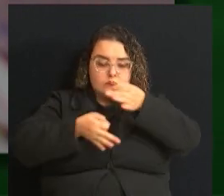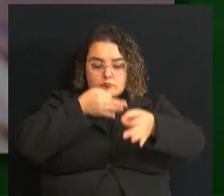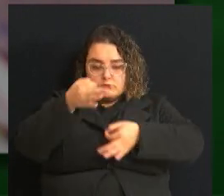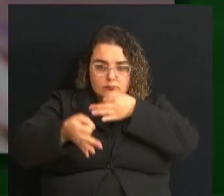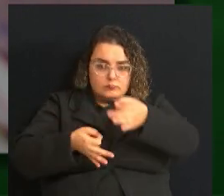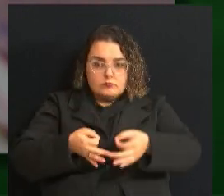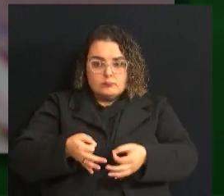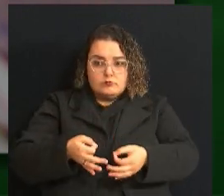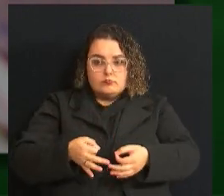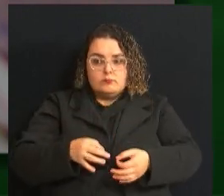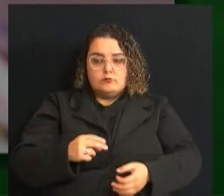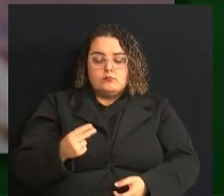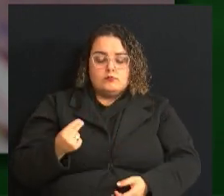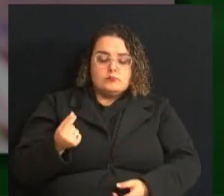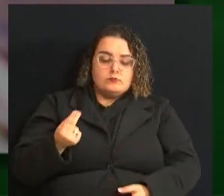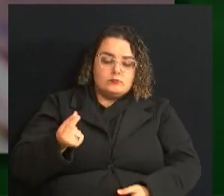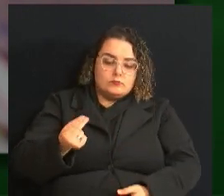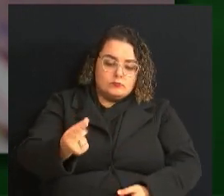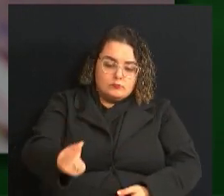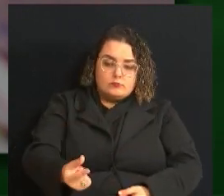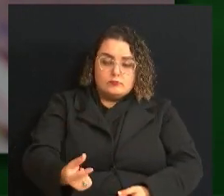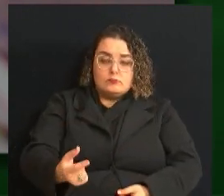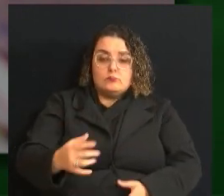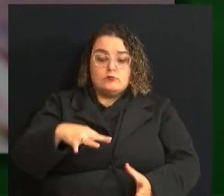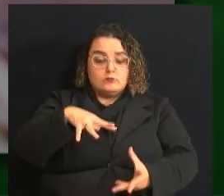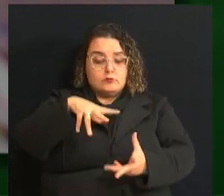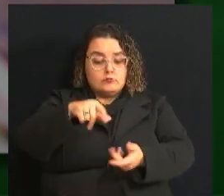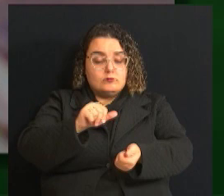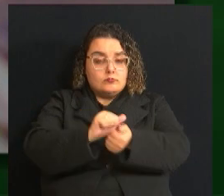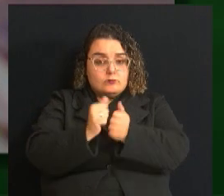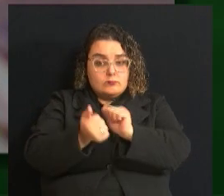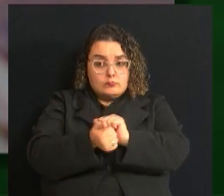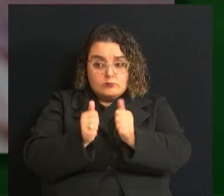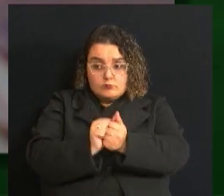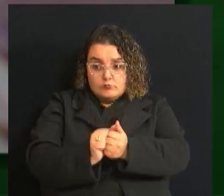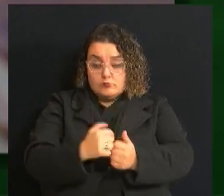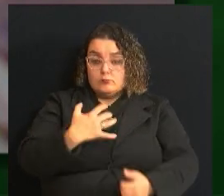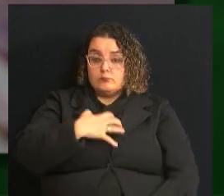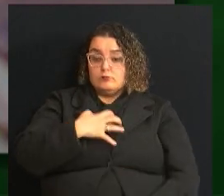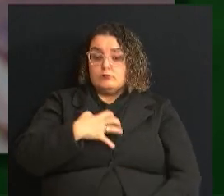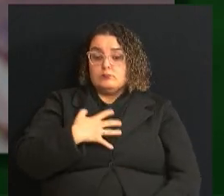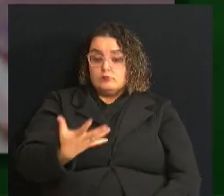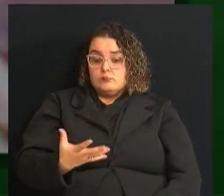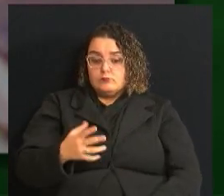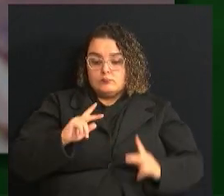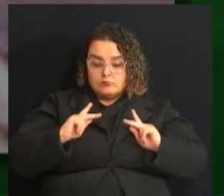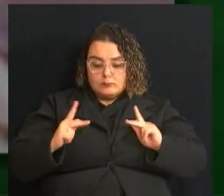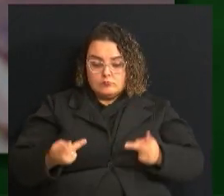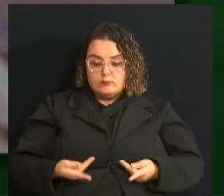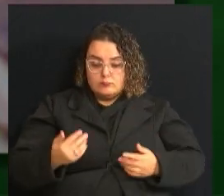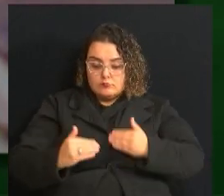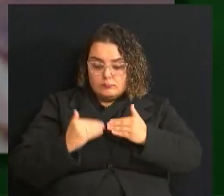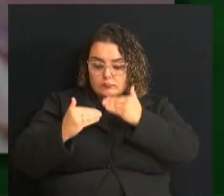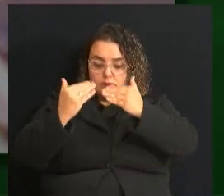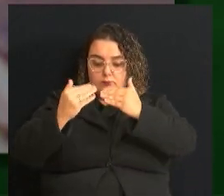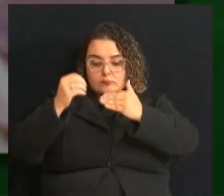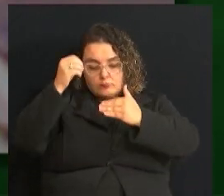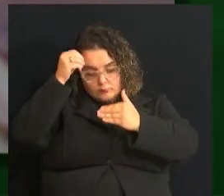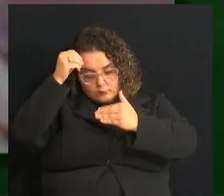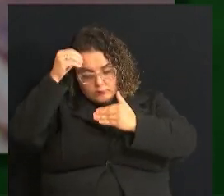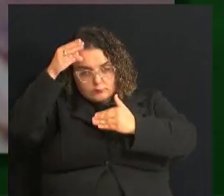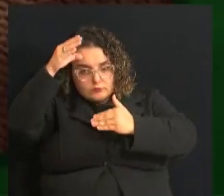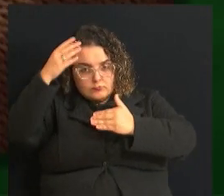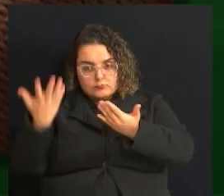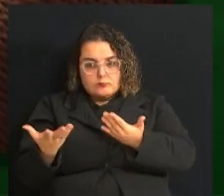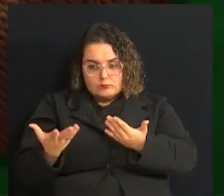dos séculos, o mundo foi se modificando, a forma como o ser humano constrói conhecimento e se relaciona com a produção